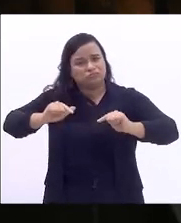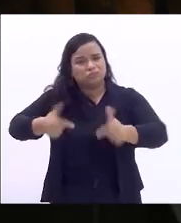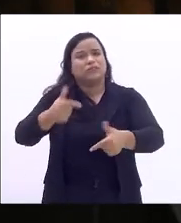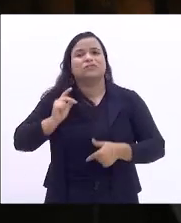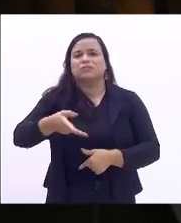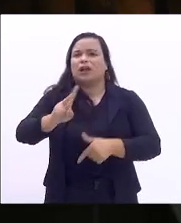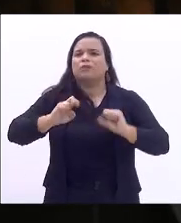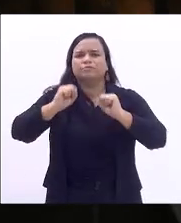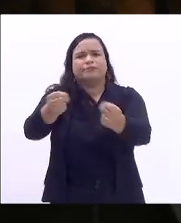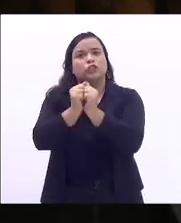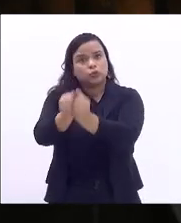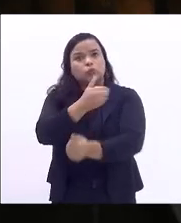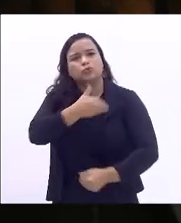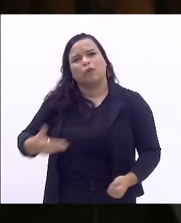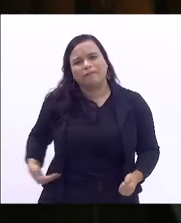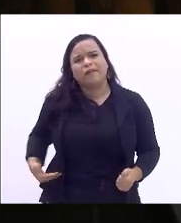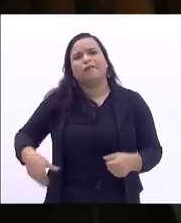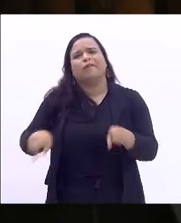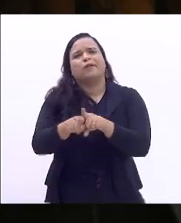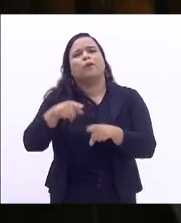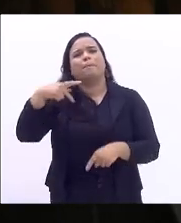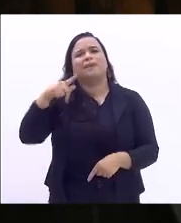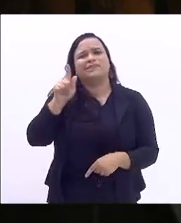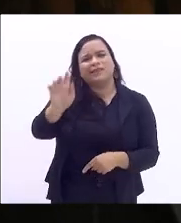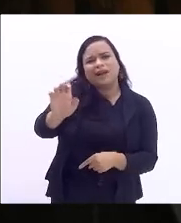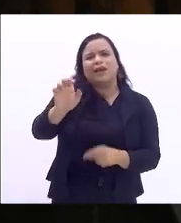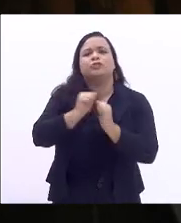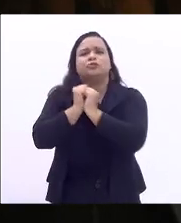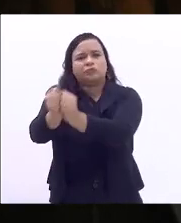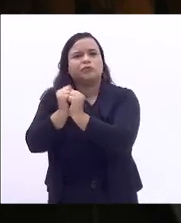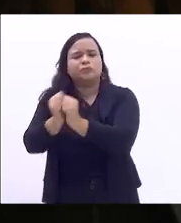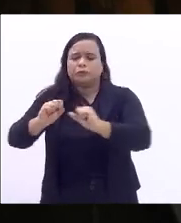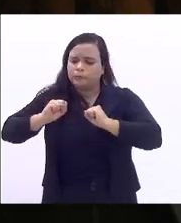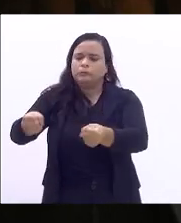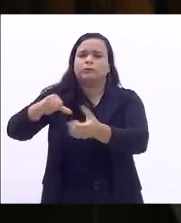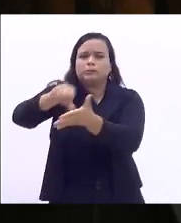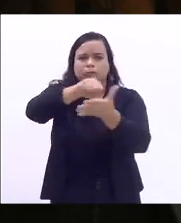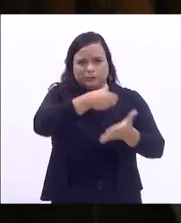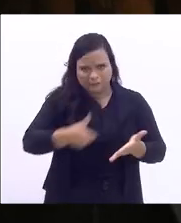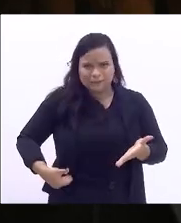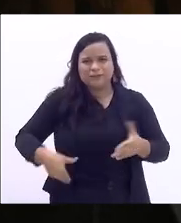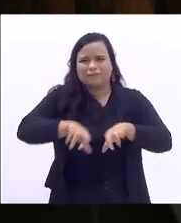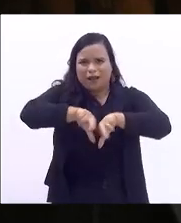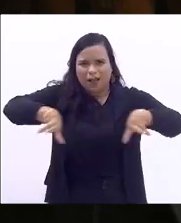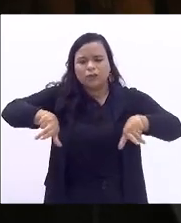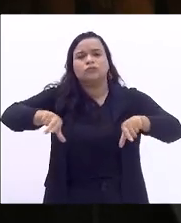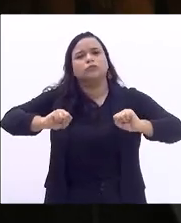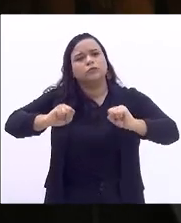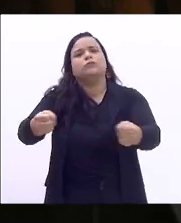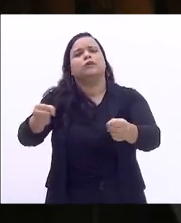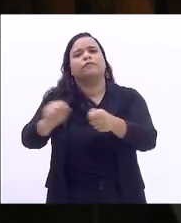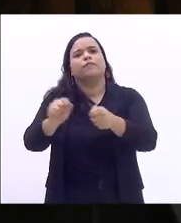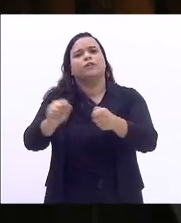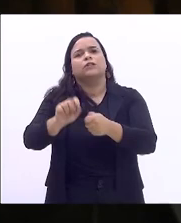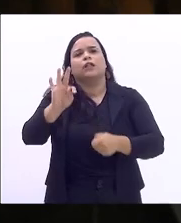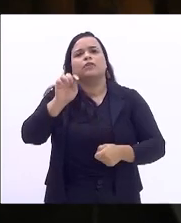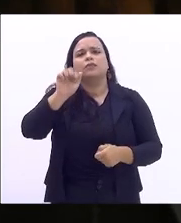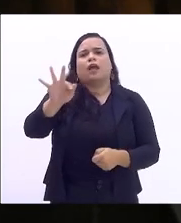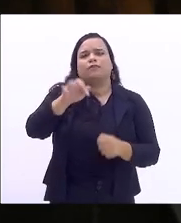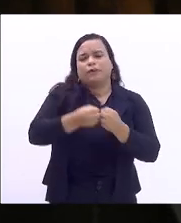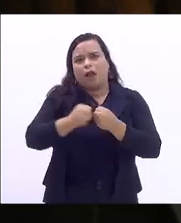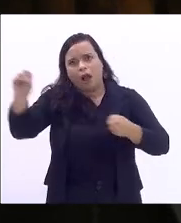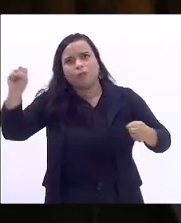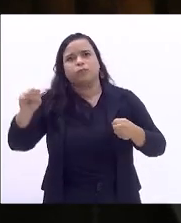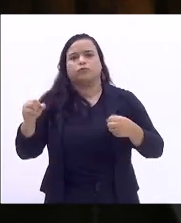buscar luz junto ao governo junto à peixe e demais órgãos envolvidos na realização desse tá ficando